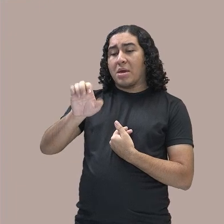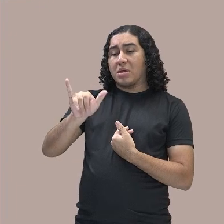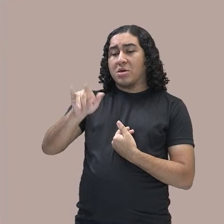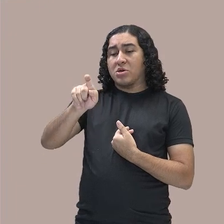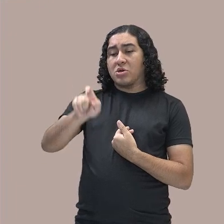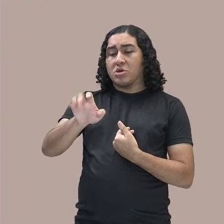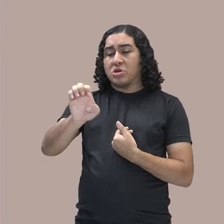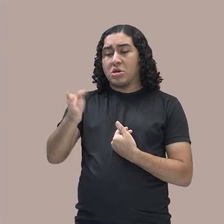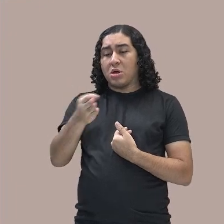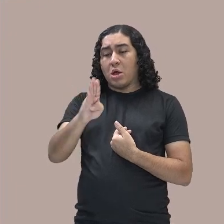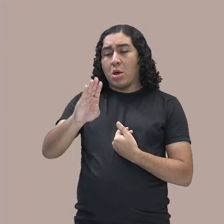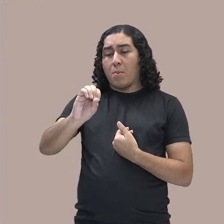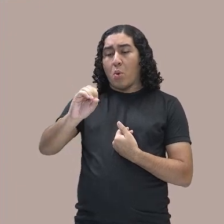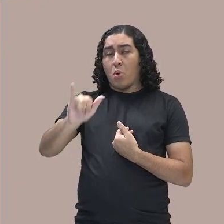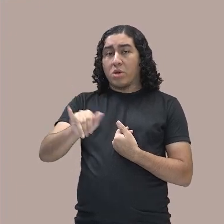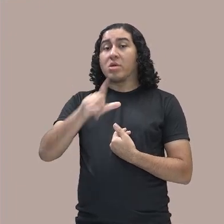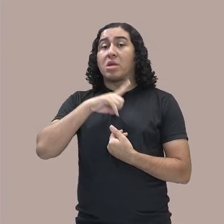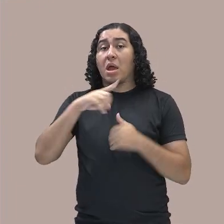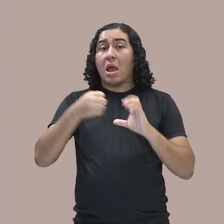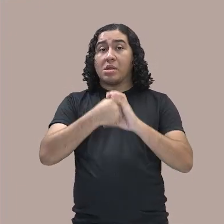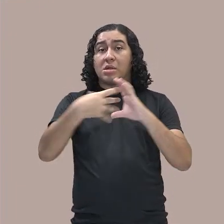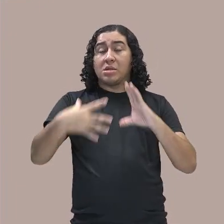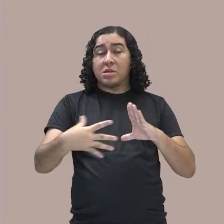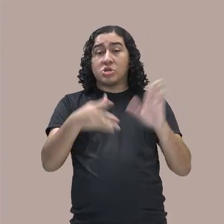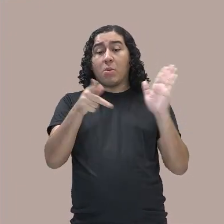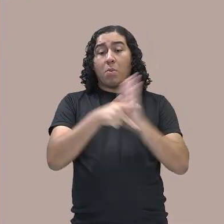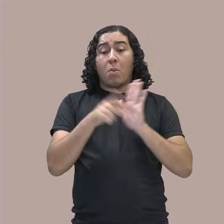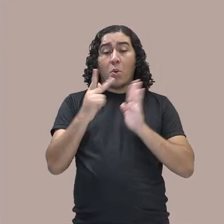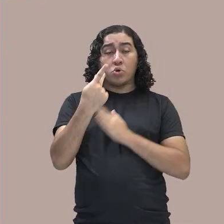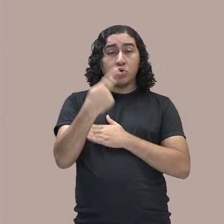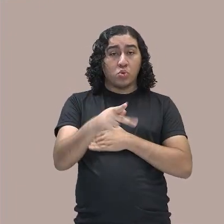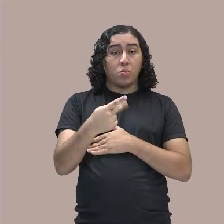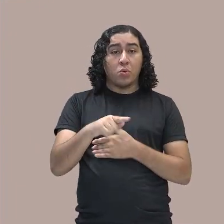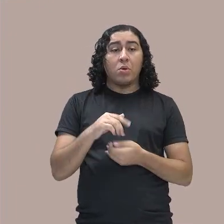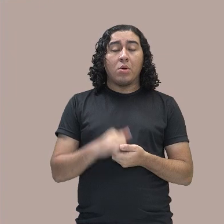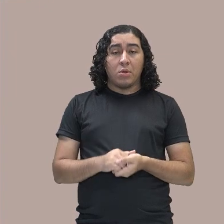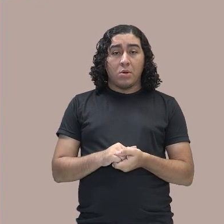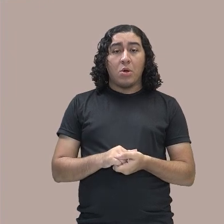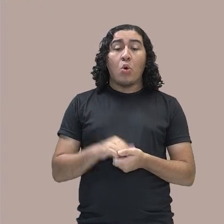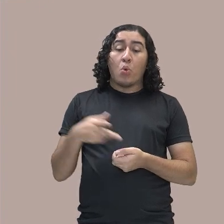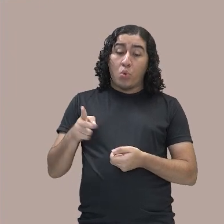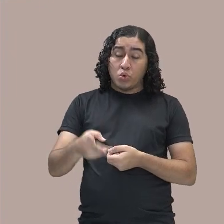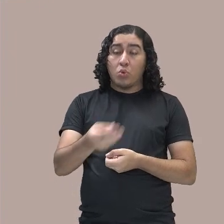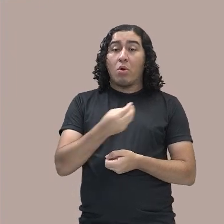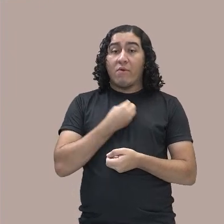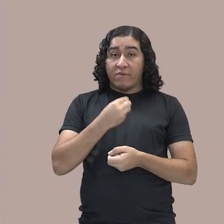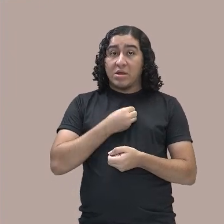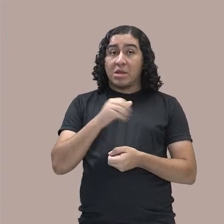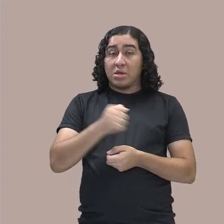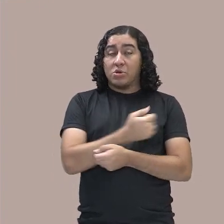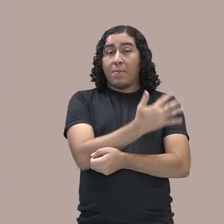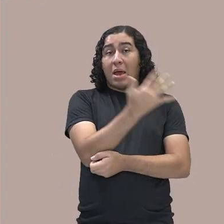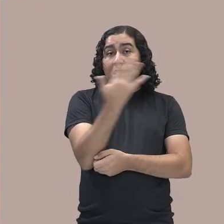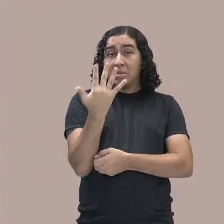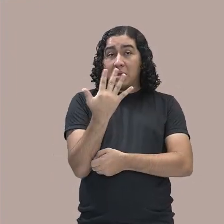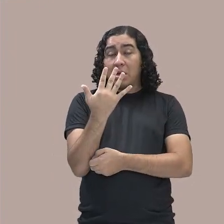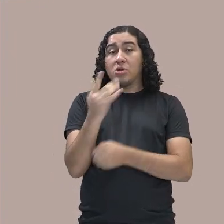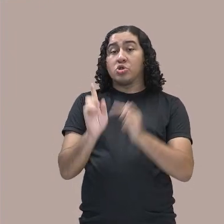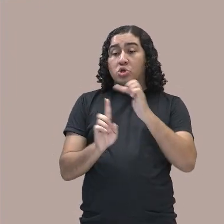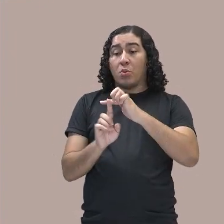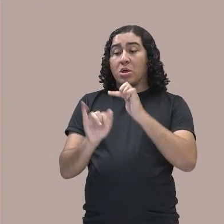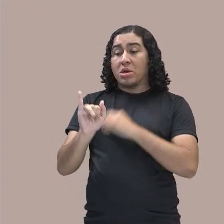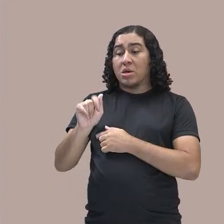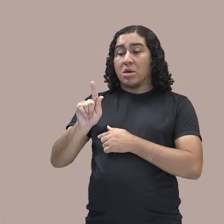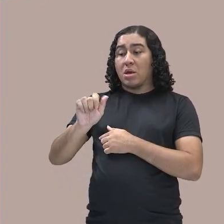características específicas para essas espécies de vegetação que conseguem sobreviver na mata de Igapó. Nessa